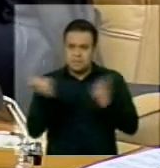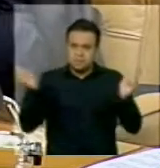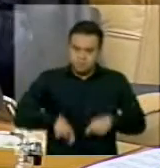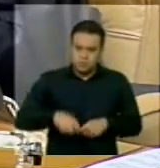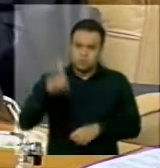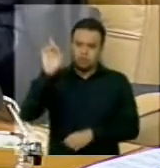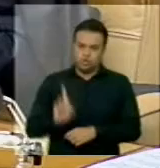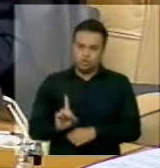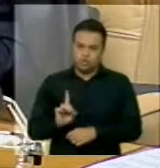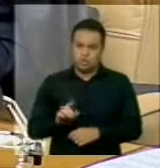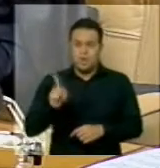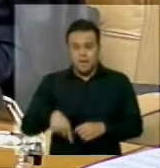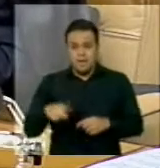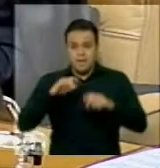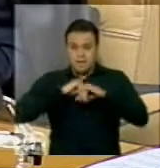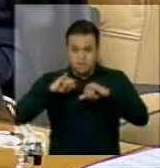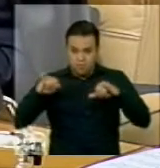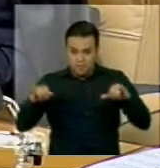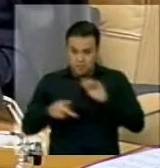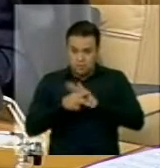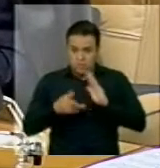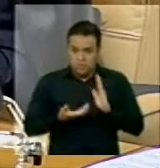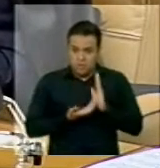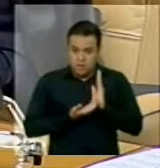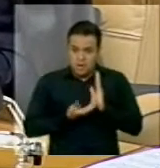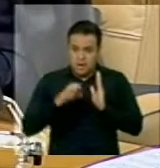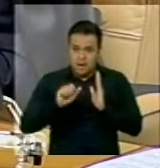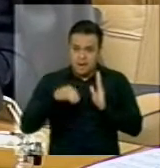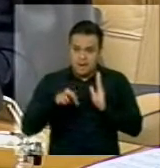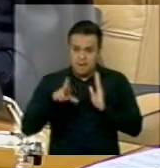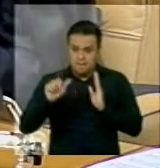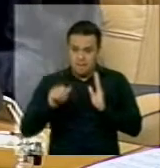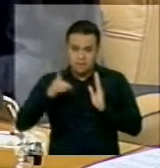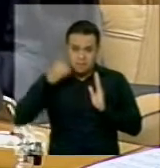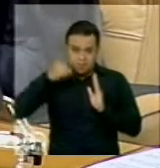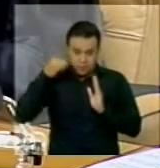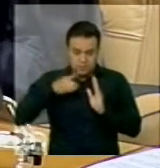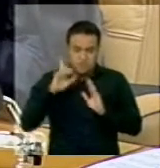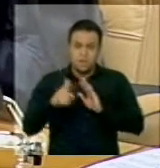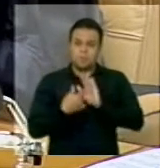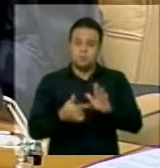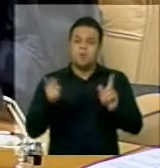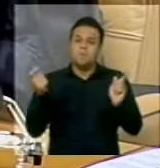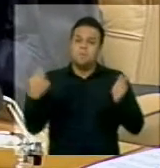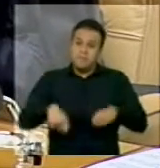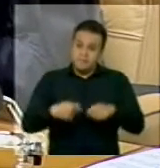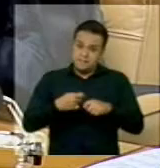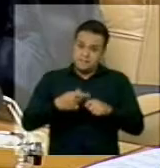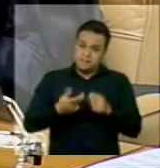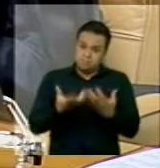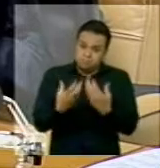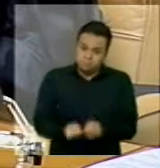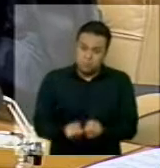Essas foram as informações da Câmara dos Deputados, que ainda tratou da necessidade de adoção de medidas